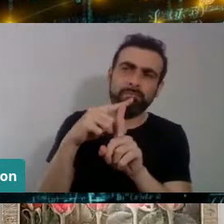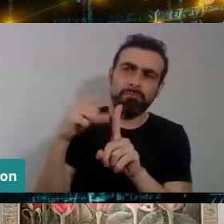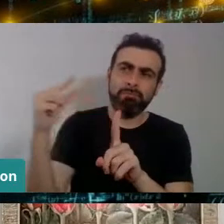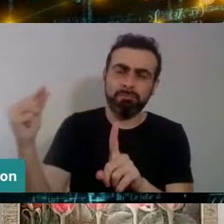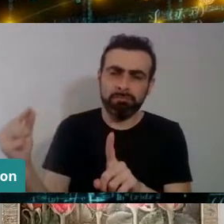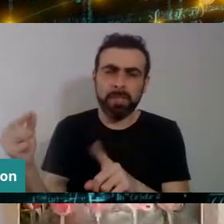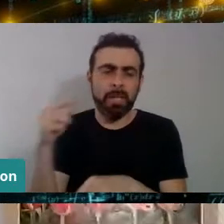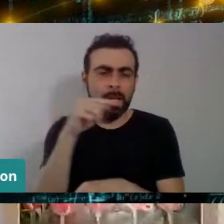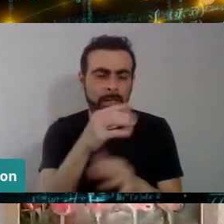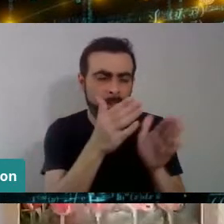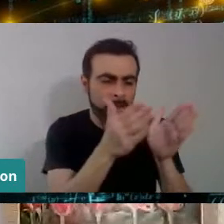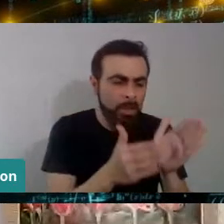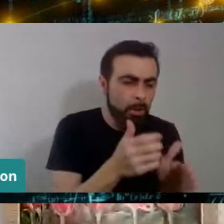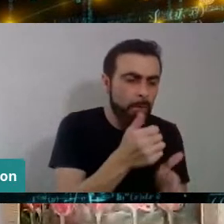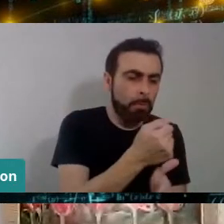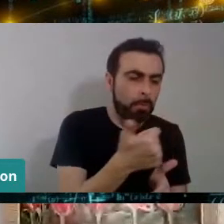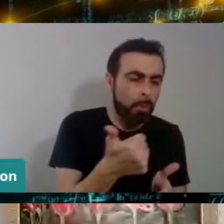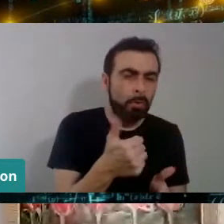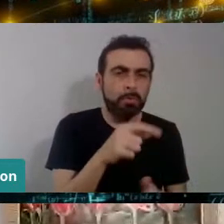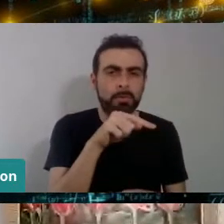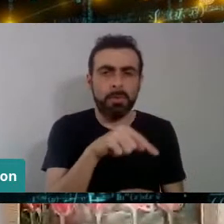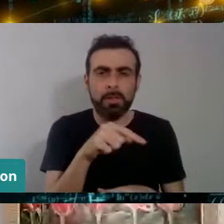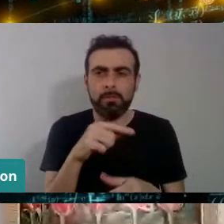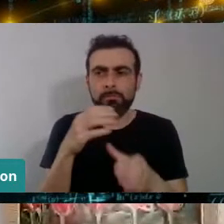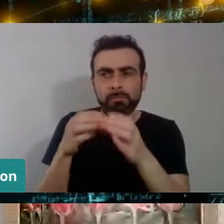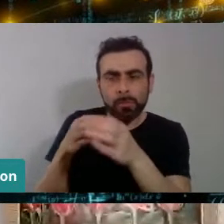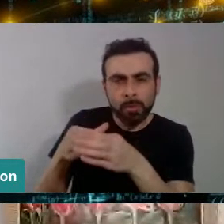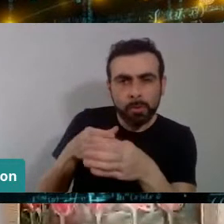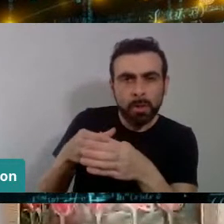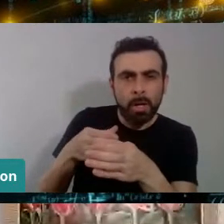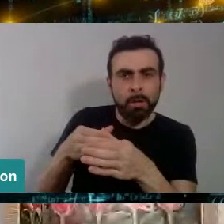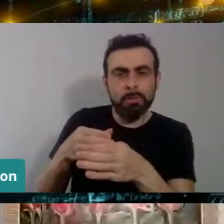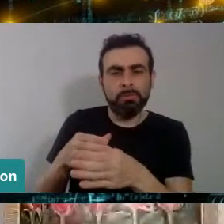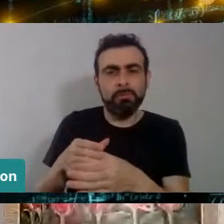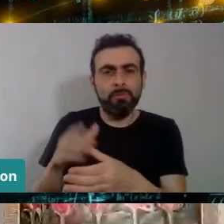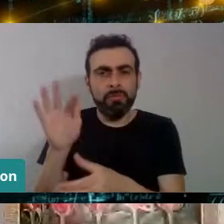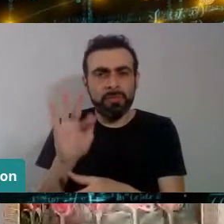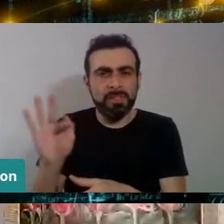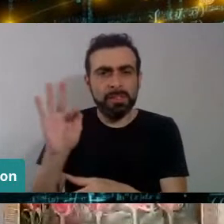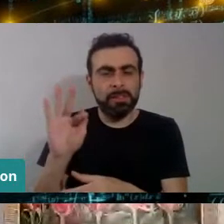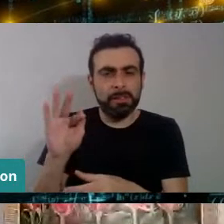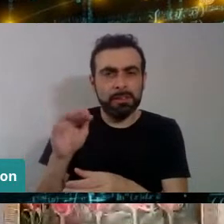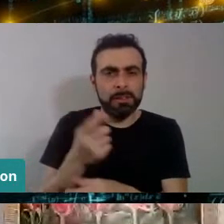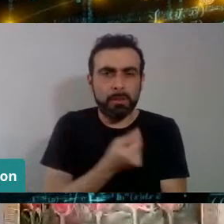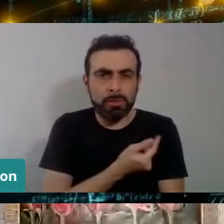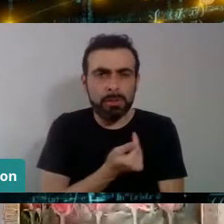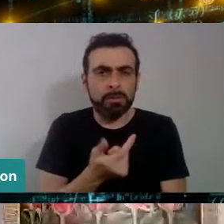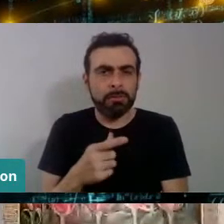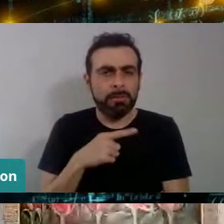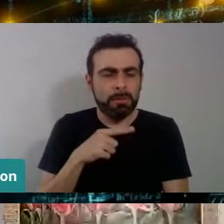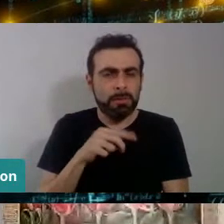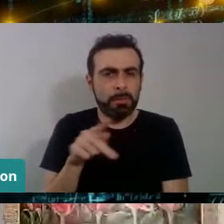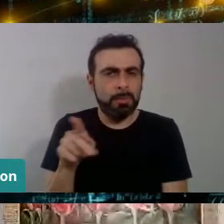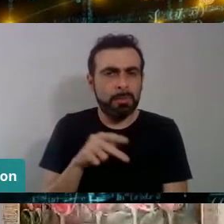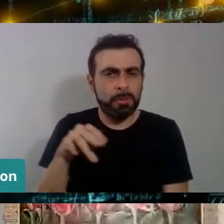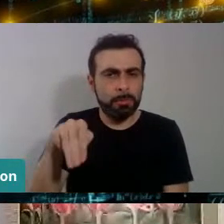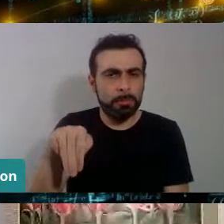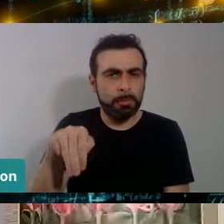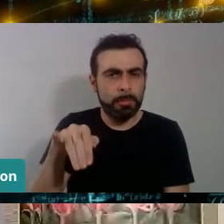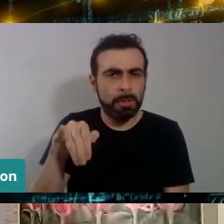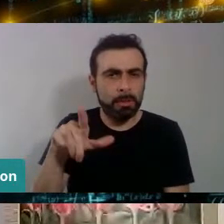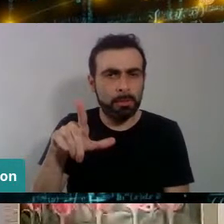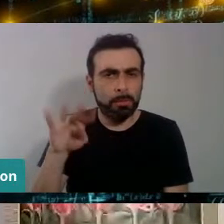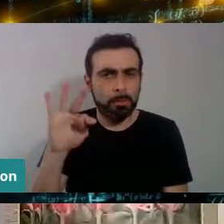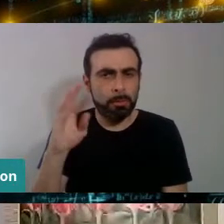pouco tempo aí, fez concurso para fiscal de renda. Professor Milton, não sei se você lembra dele. O Kiko lembra, que era claro muito que